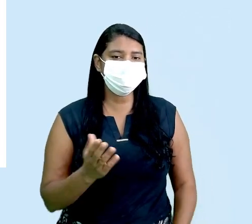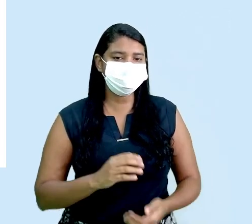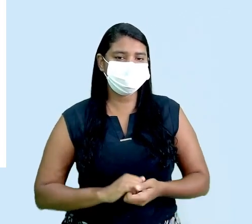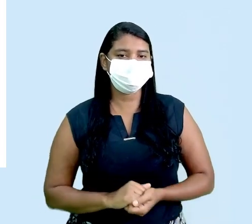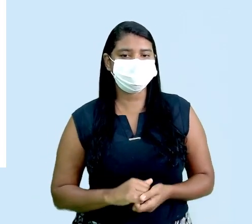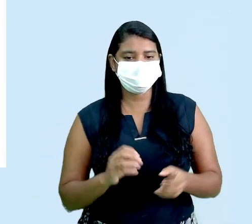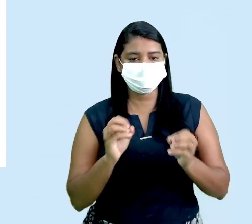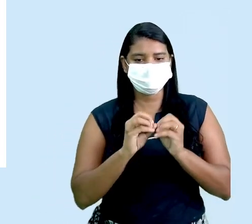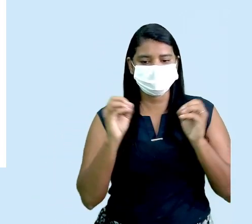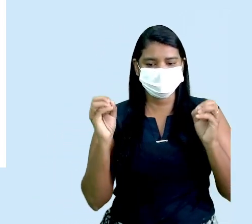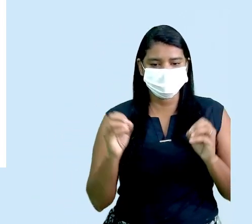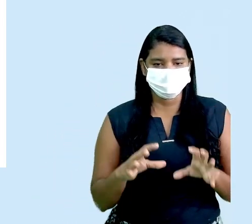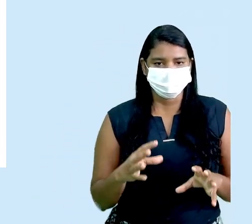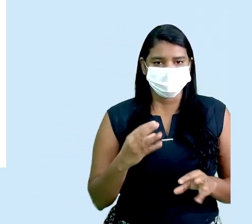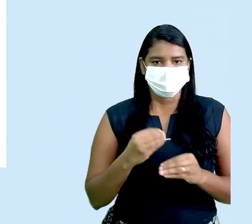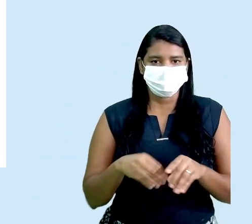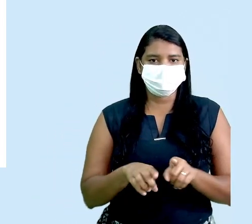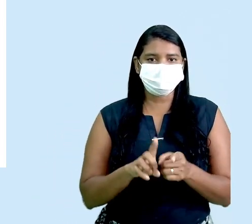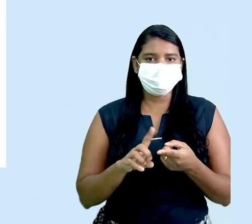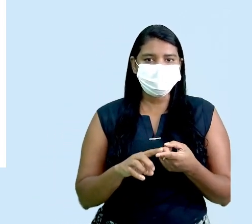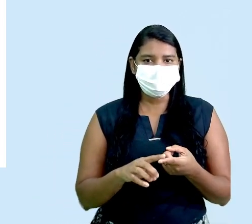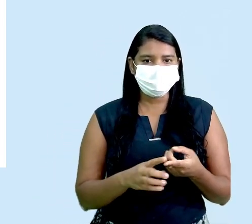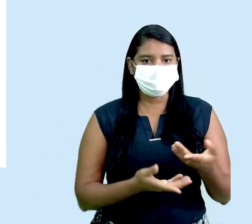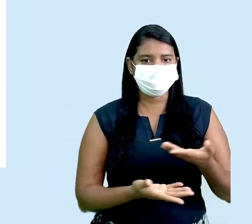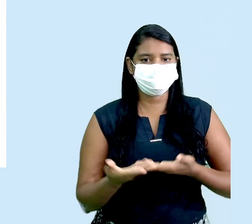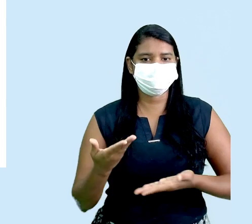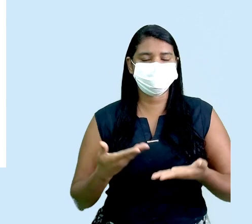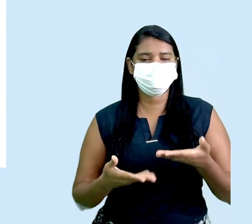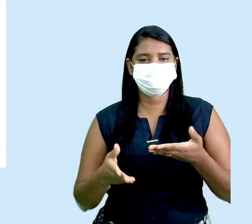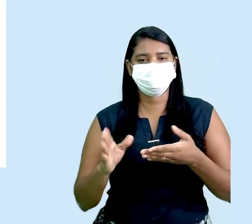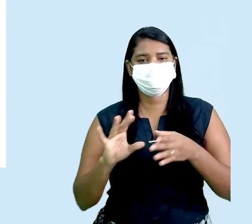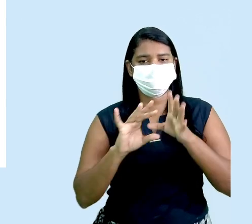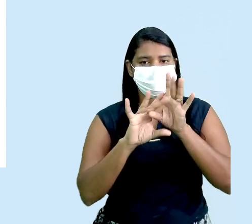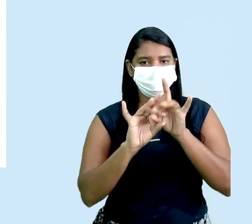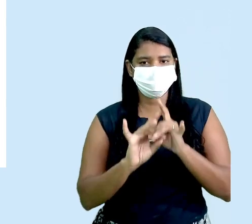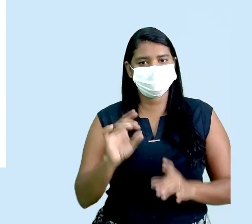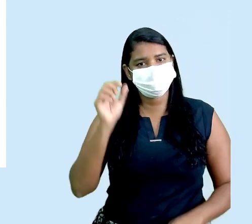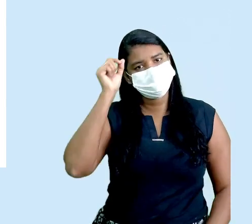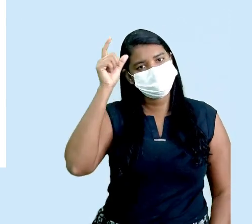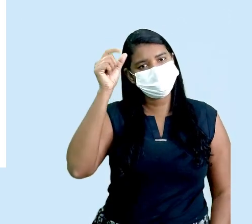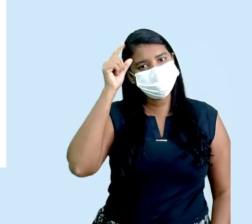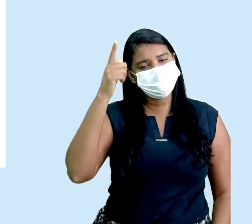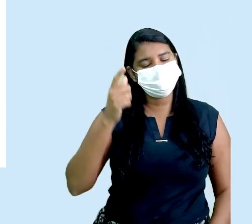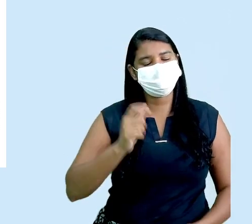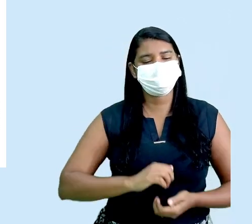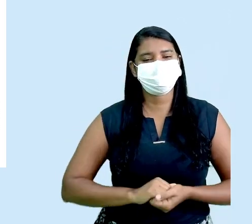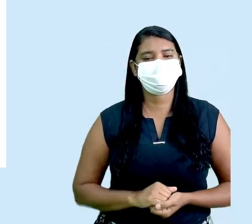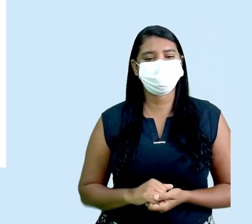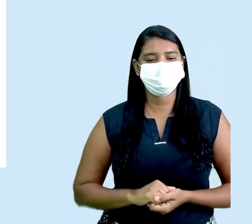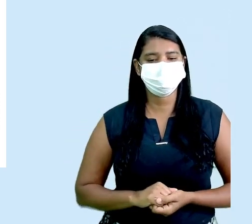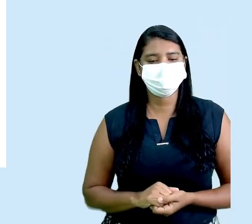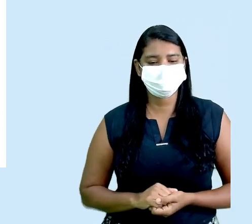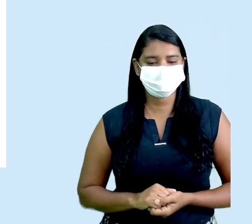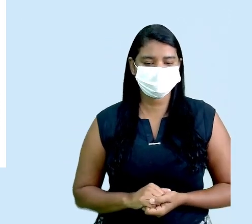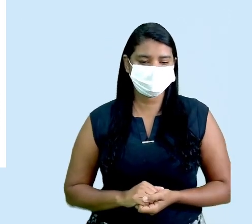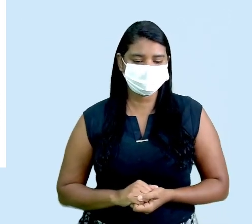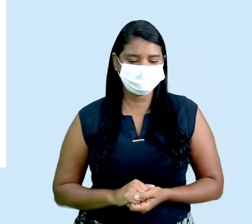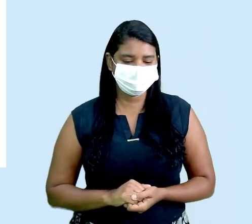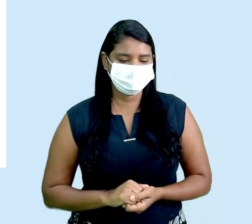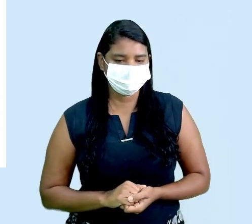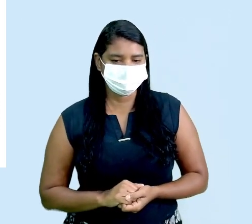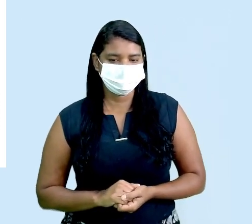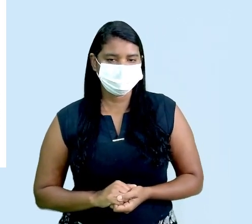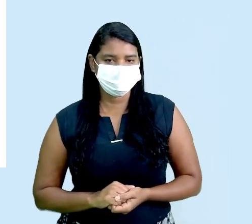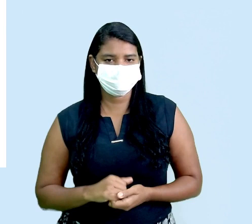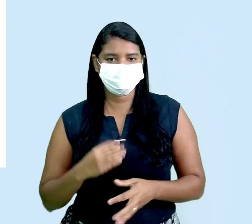criar espaços totalmente integrados dentro daquele estilo, dentro daquela ideia estética daquele momento, né? E isso passa a